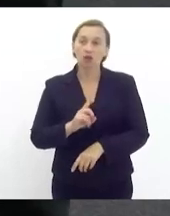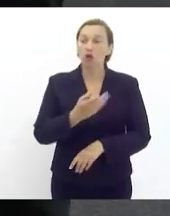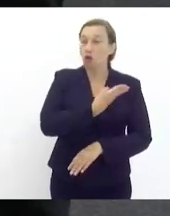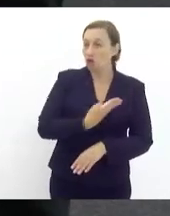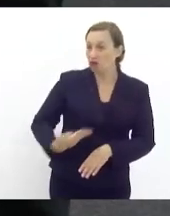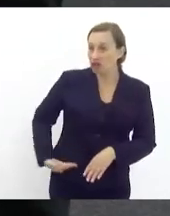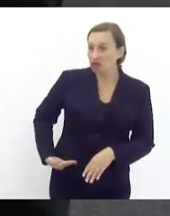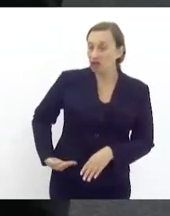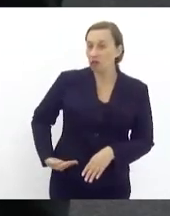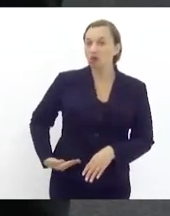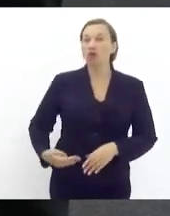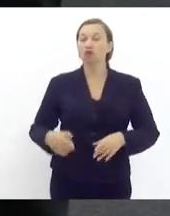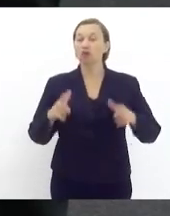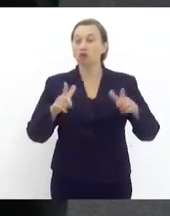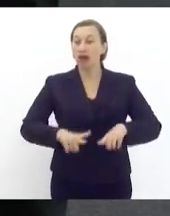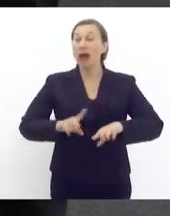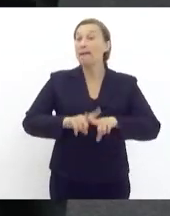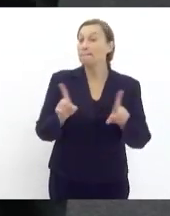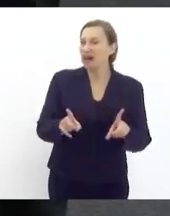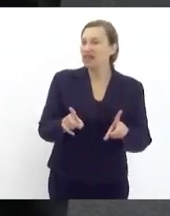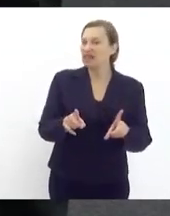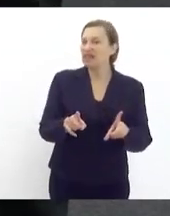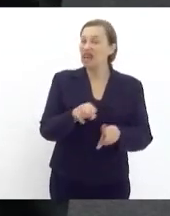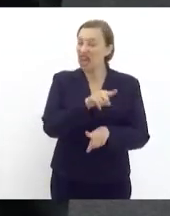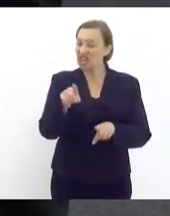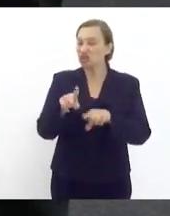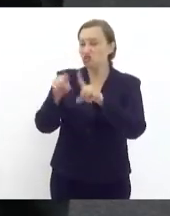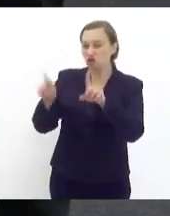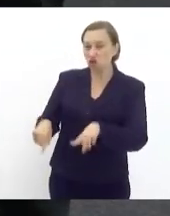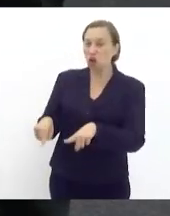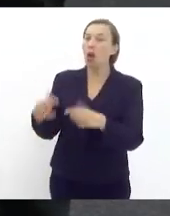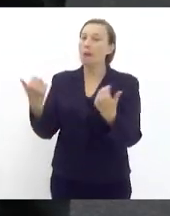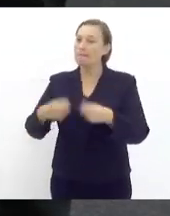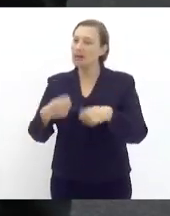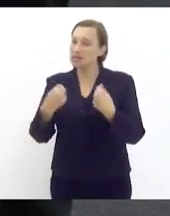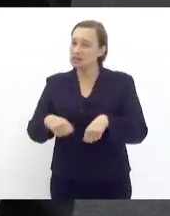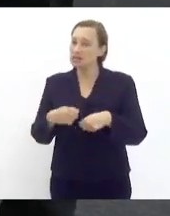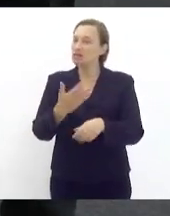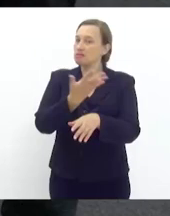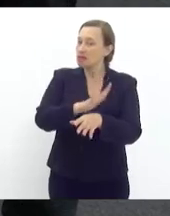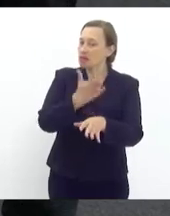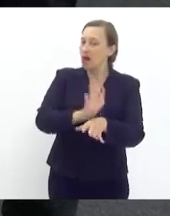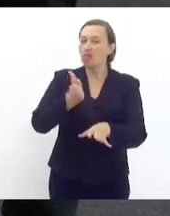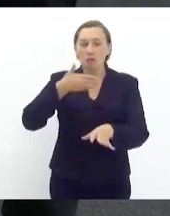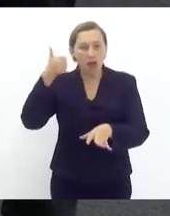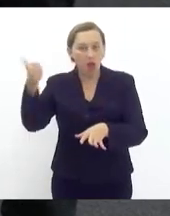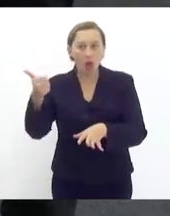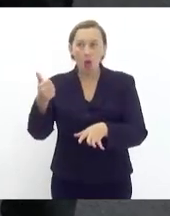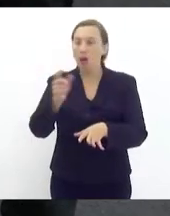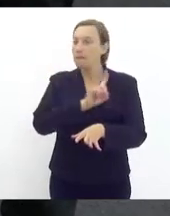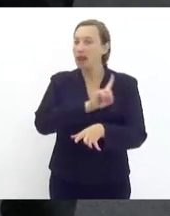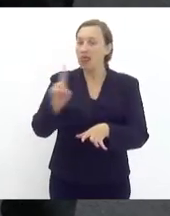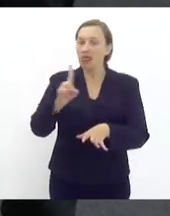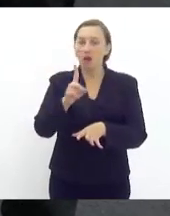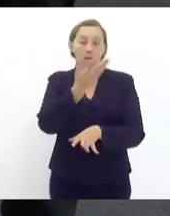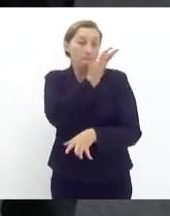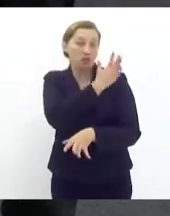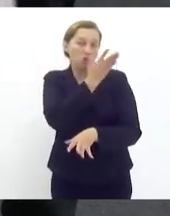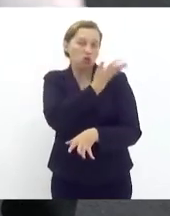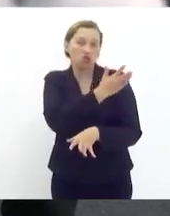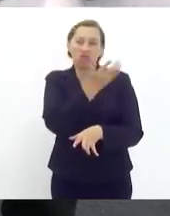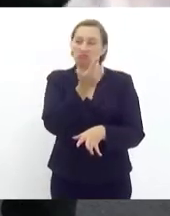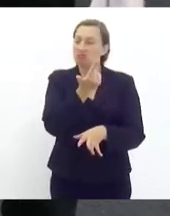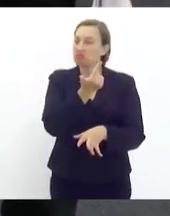governador né um governo mas esse esse funcionário precisa ser melhor treinado para não discriminar ninguém